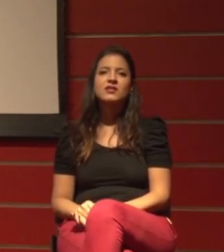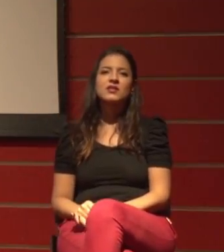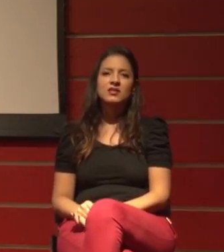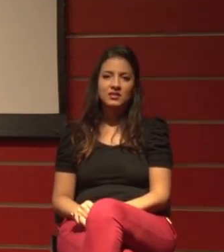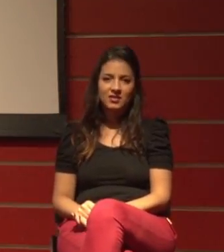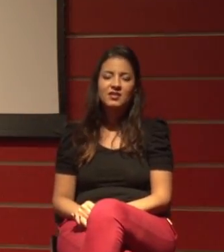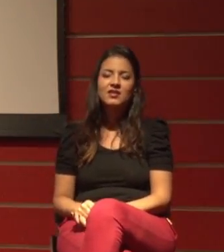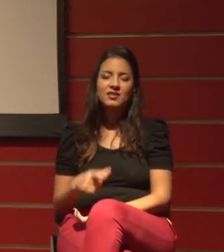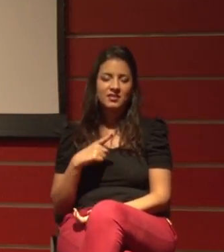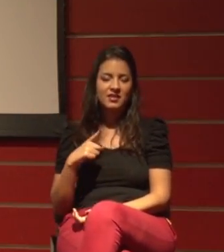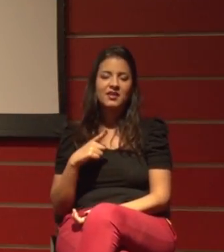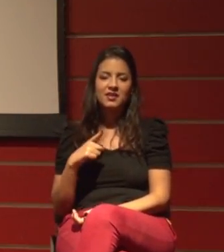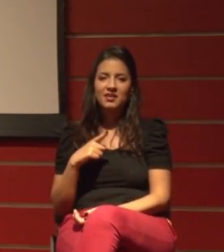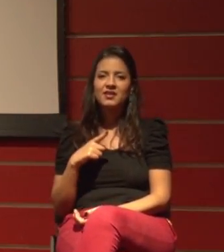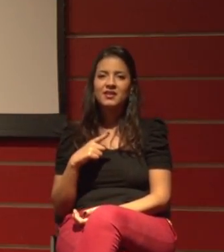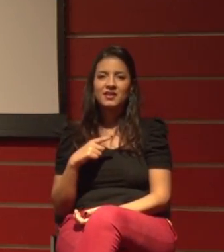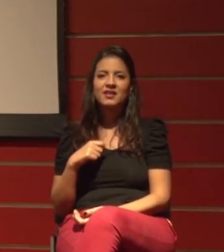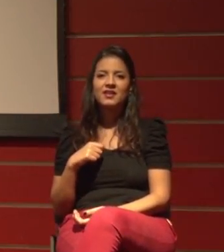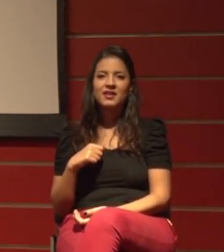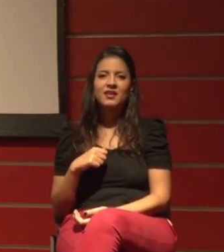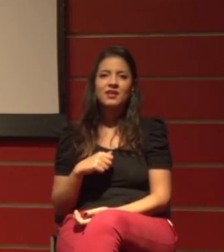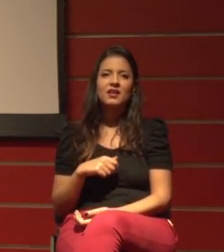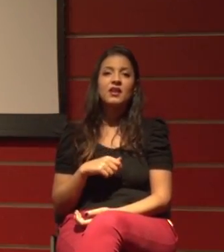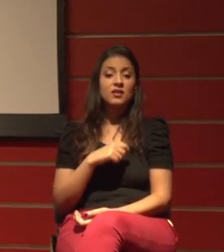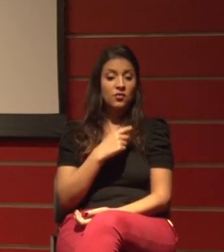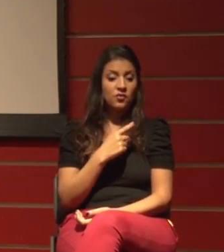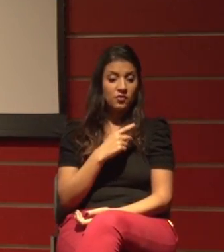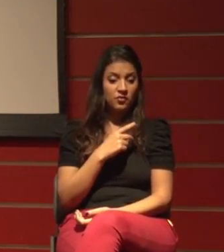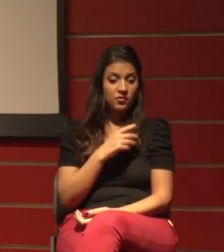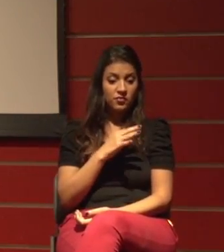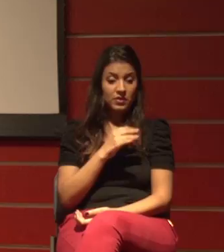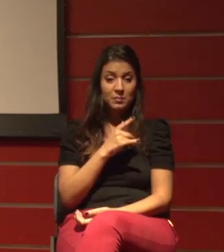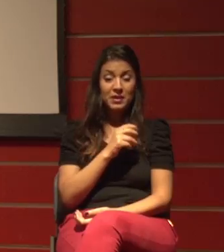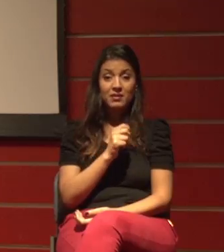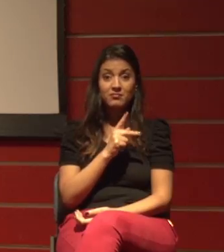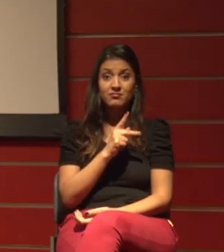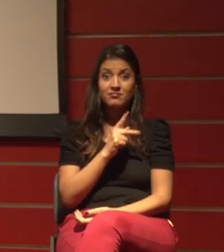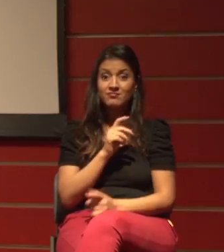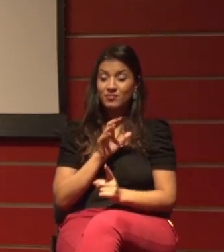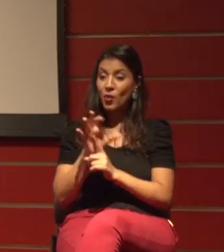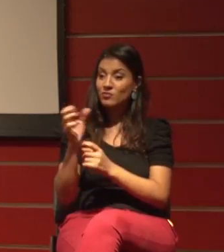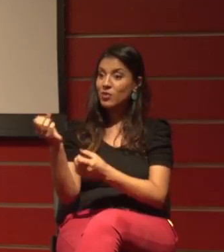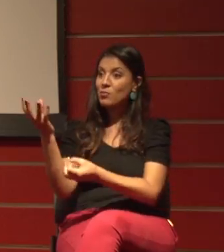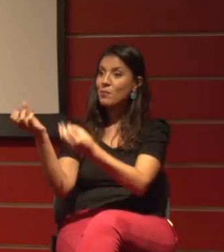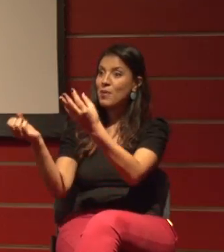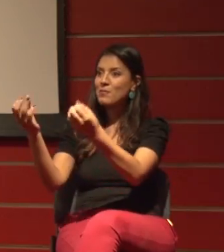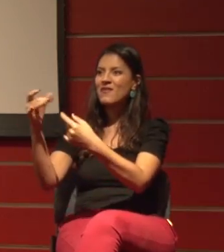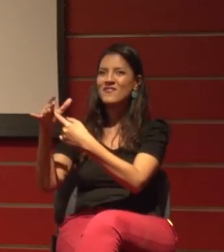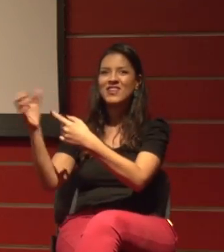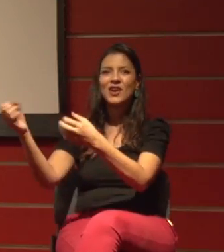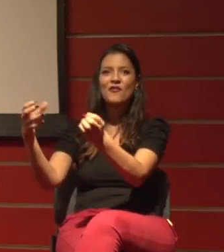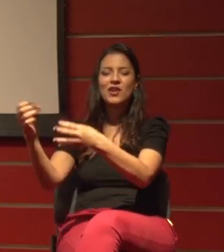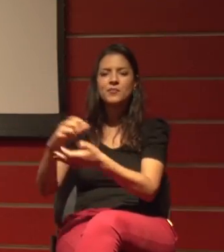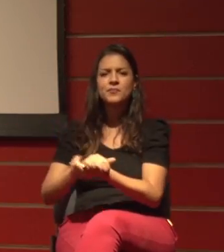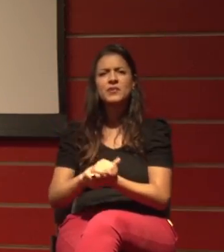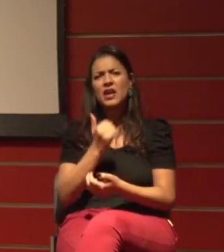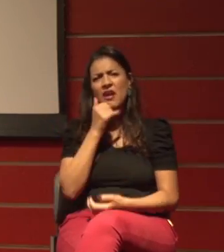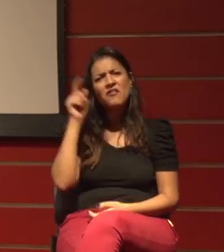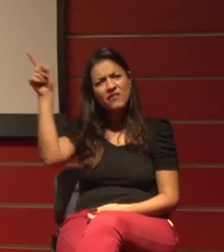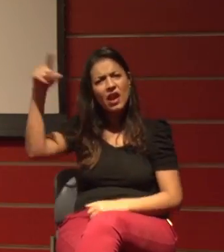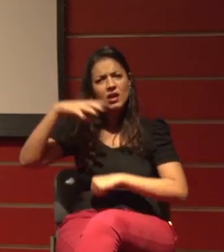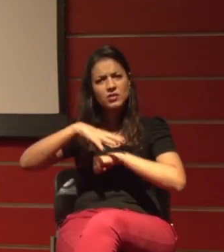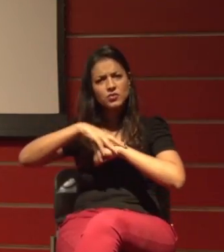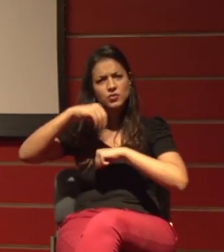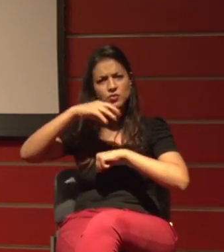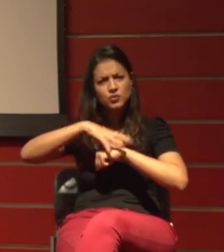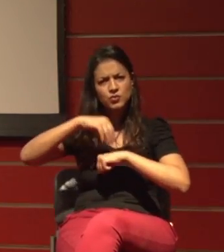abecedário aí né depois da da Flip né Ou seja eu duvido que ele que ele chegaria por exemplo na Suécia que eu acho que é